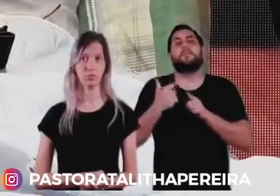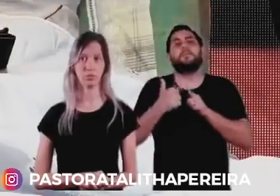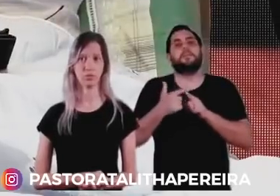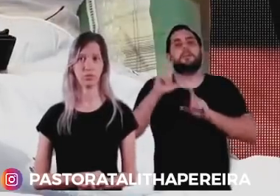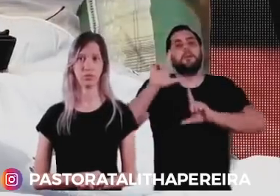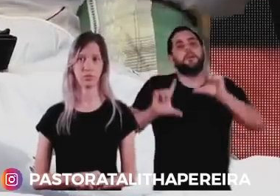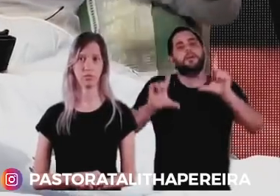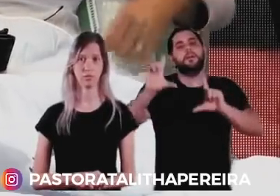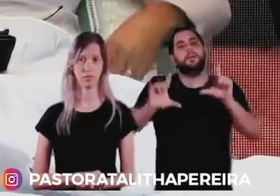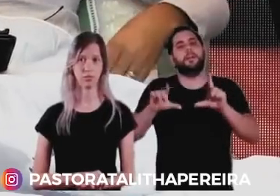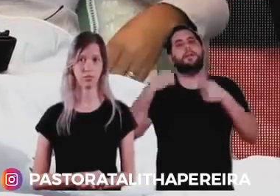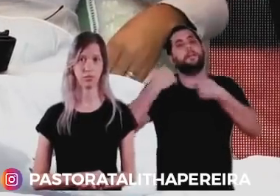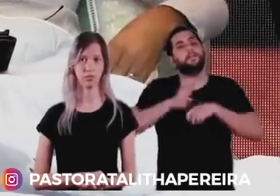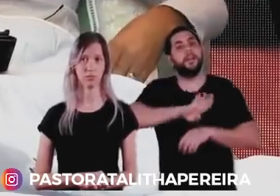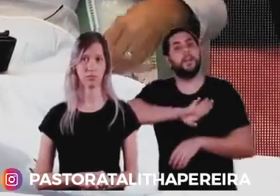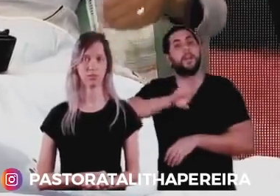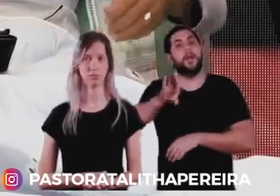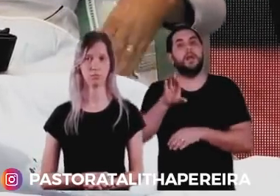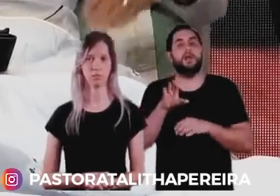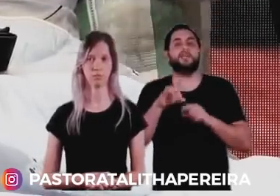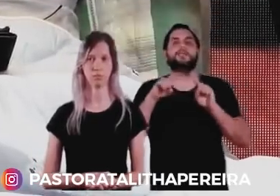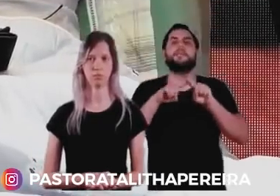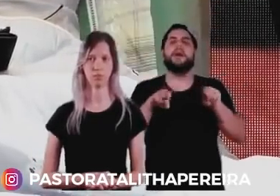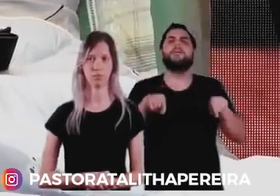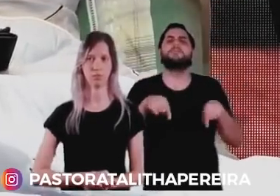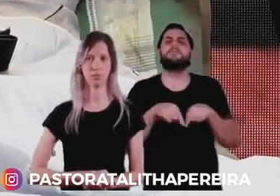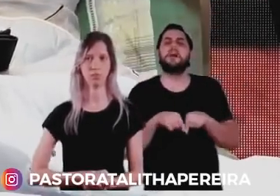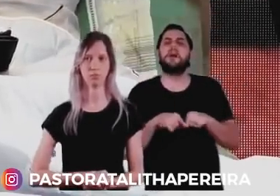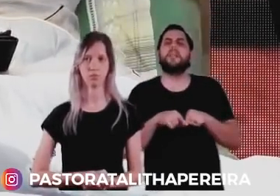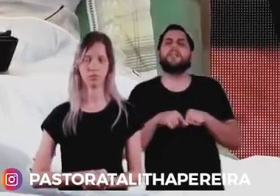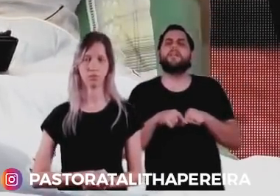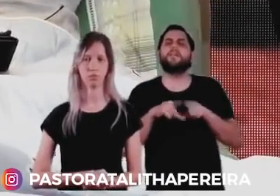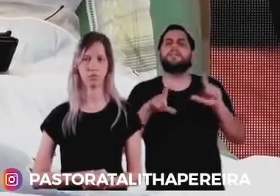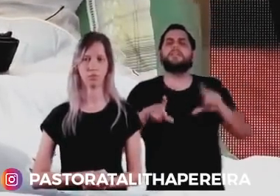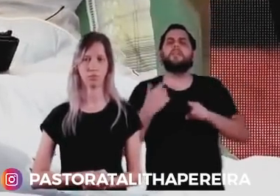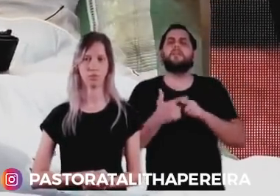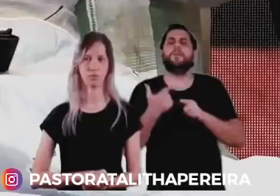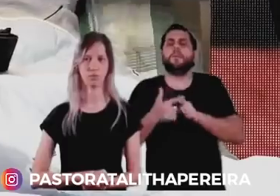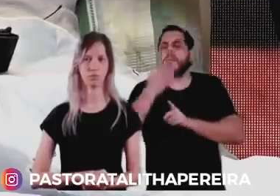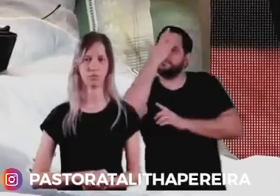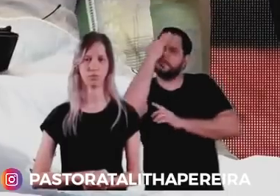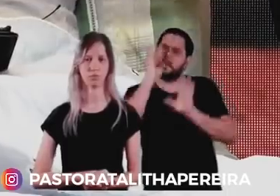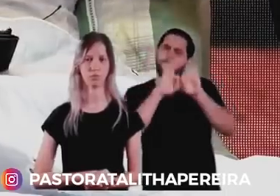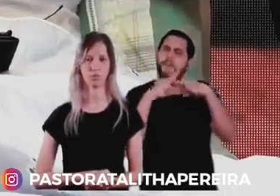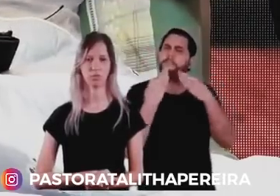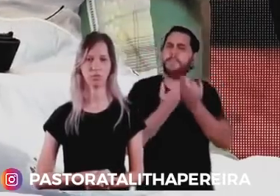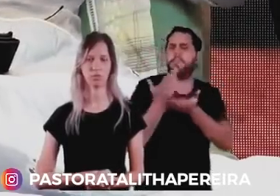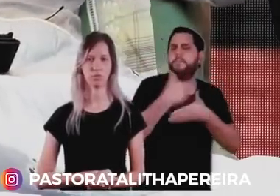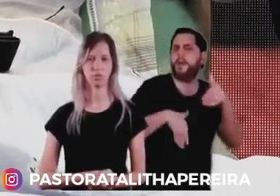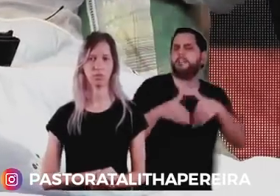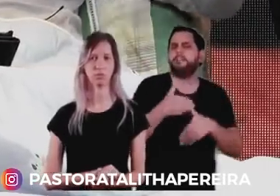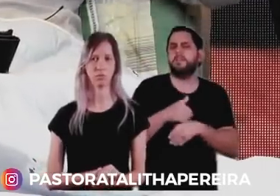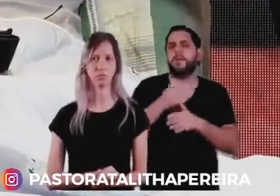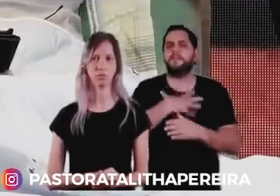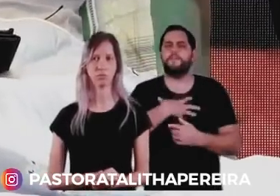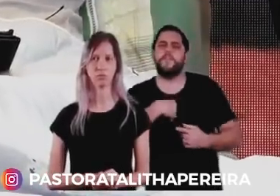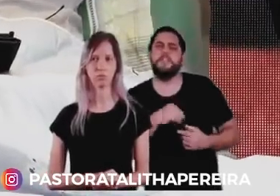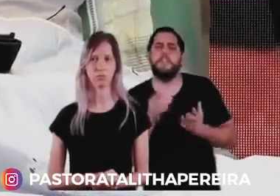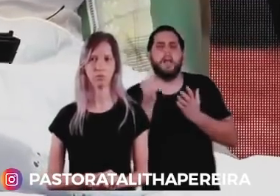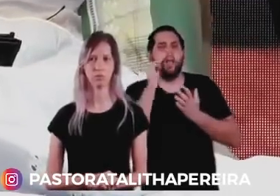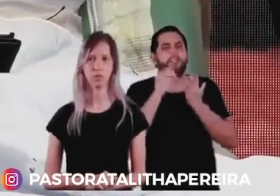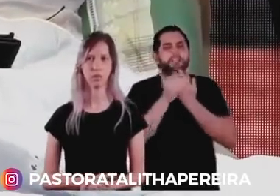tem que estar na sala. Tá? Por quê? Porque é um local onde toda a família ali compartilha, onde os filhos, você, a esposa, é um